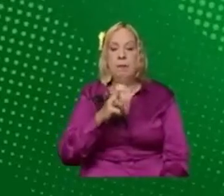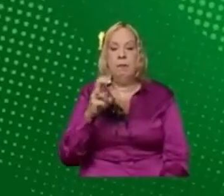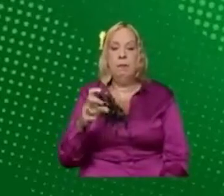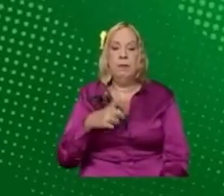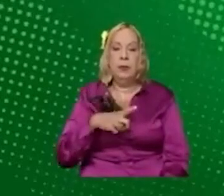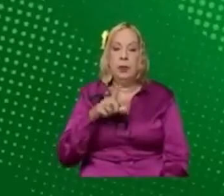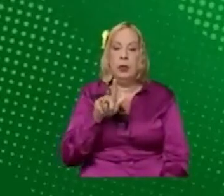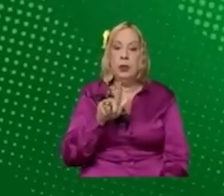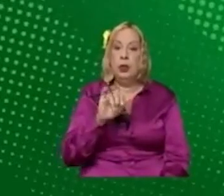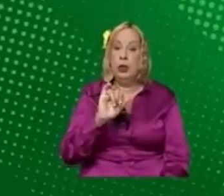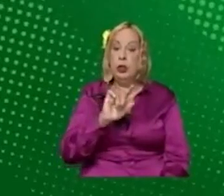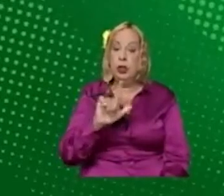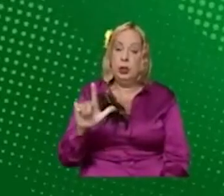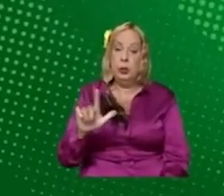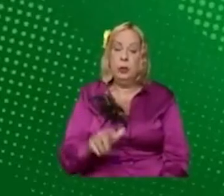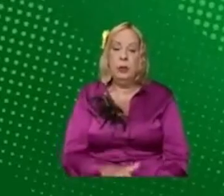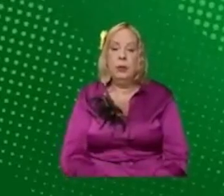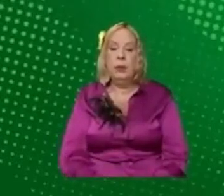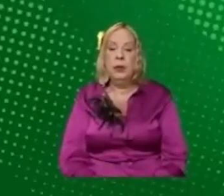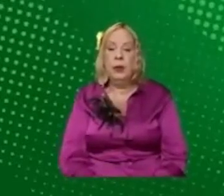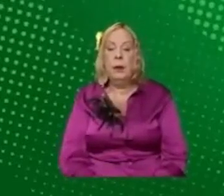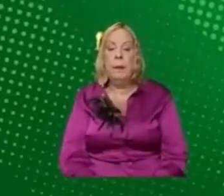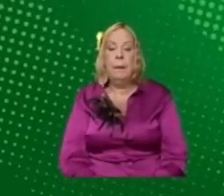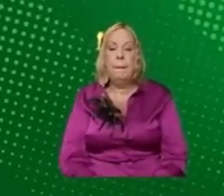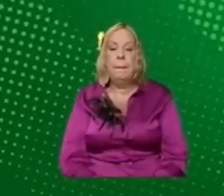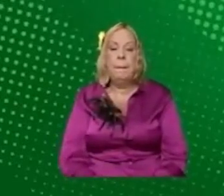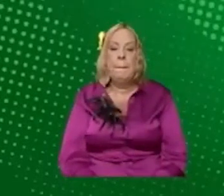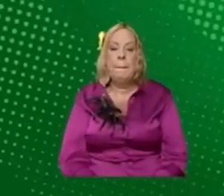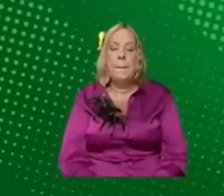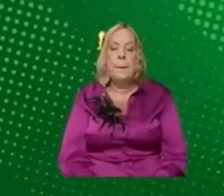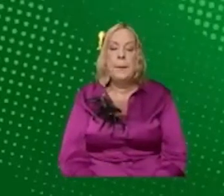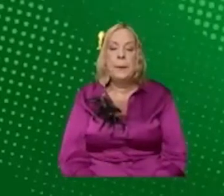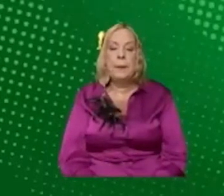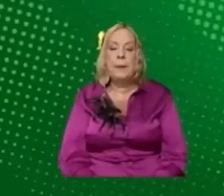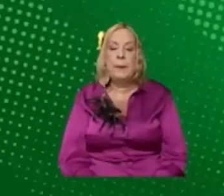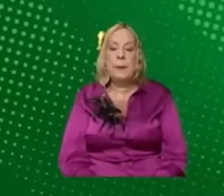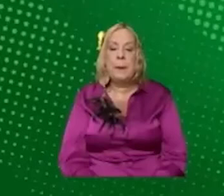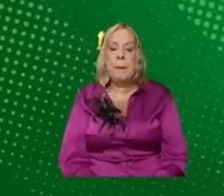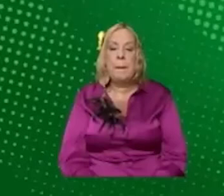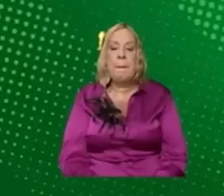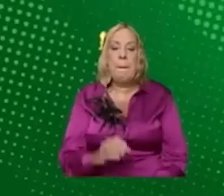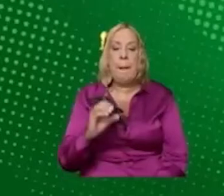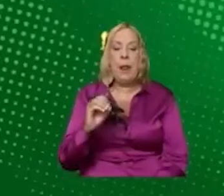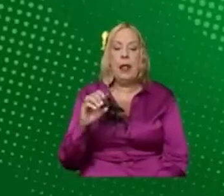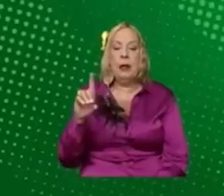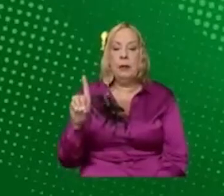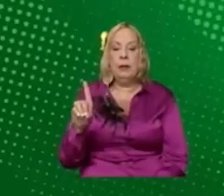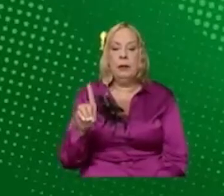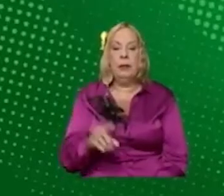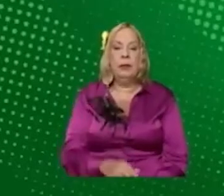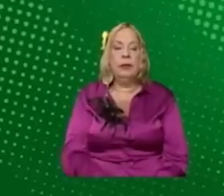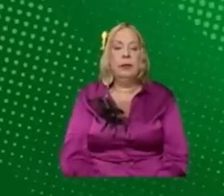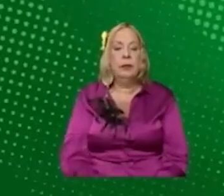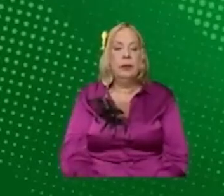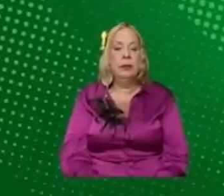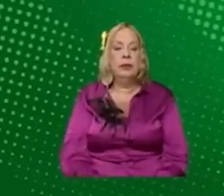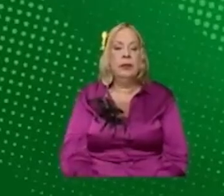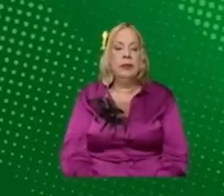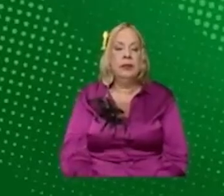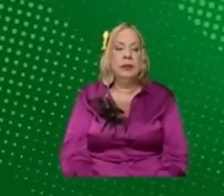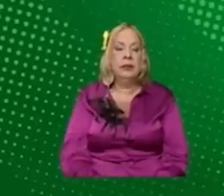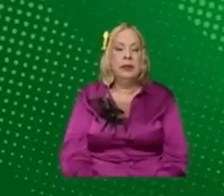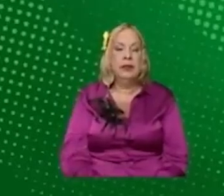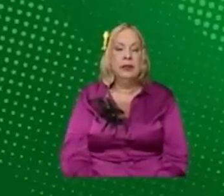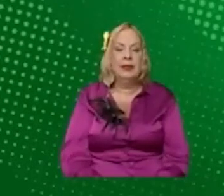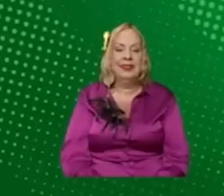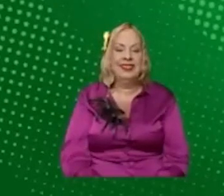057355, Gil, Gil. Gil adquiriu com Gabi aí, ó. Gabi é pé quente, botou. A sorte está batendo em sua porta,